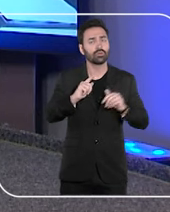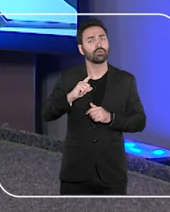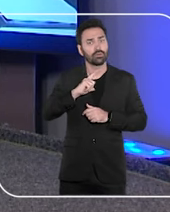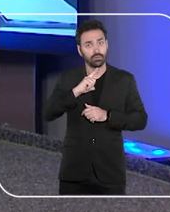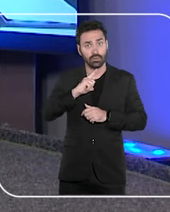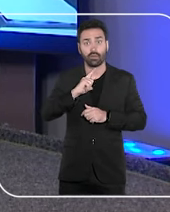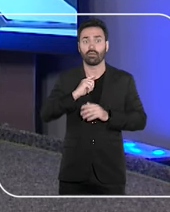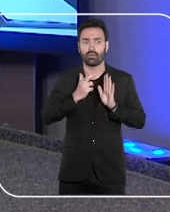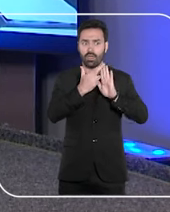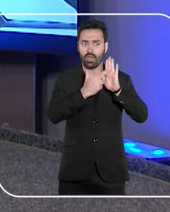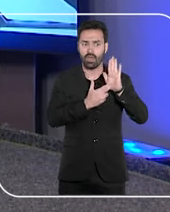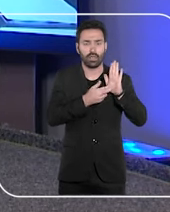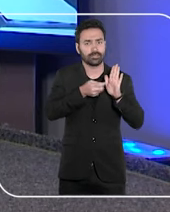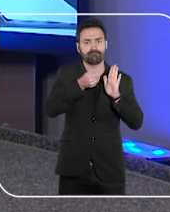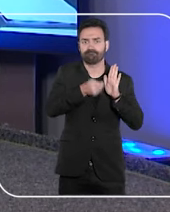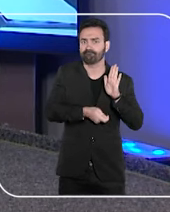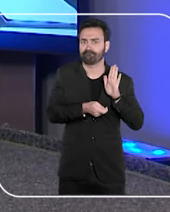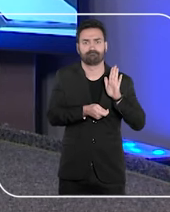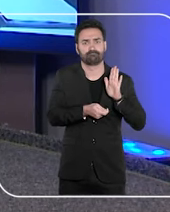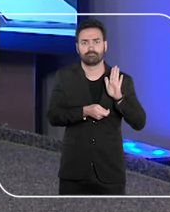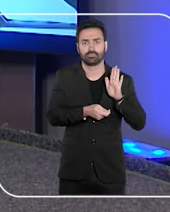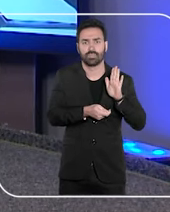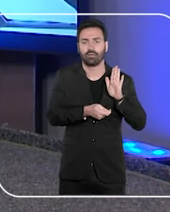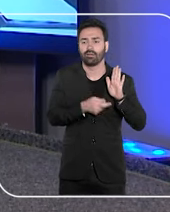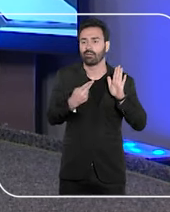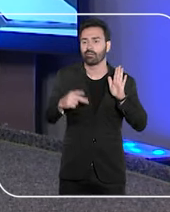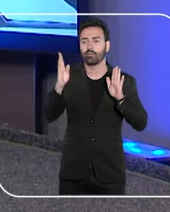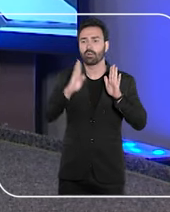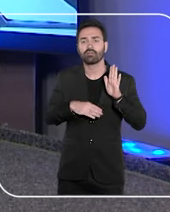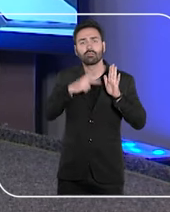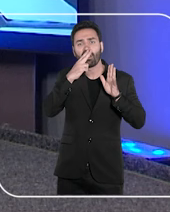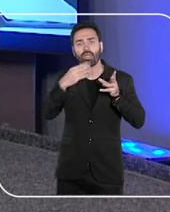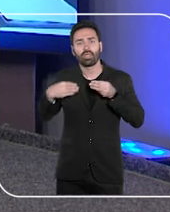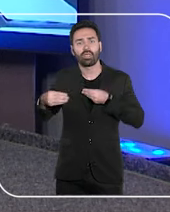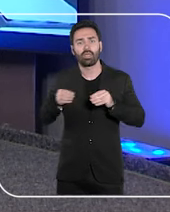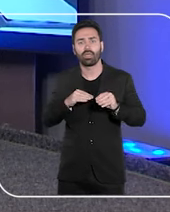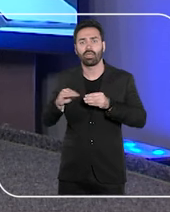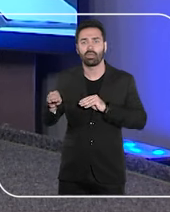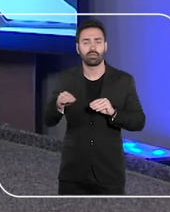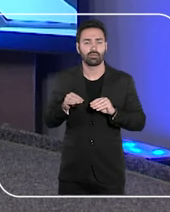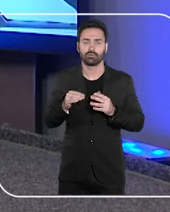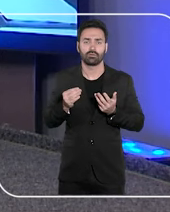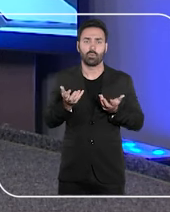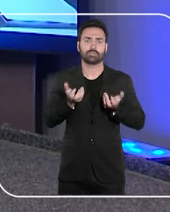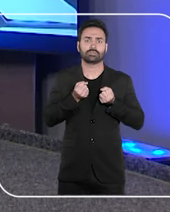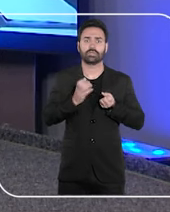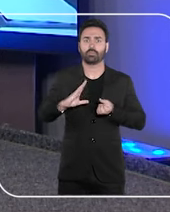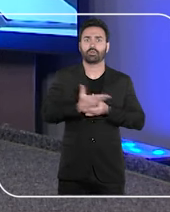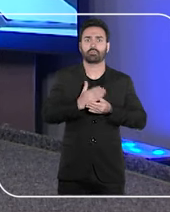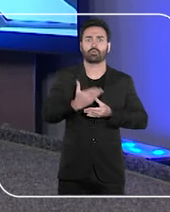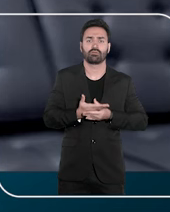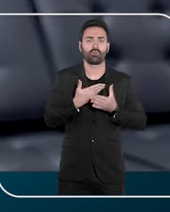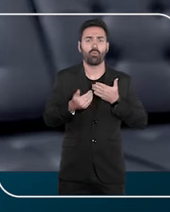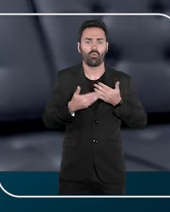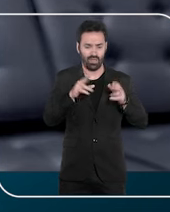muito maiores do que aqui no Brasil para admissão de ações ou recursos a esses